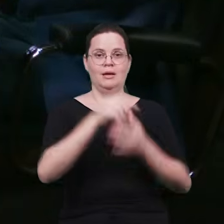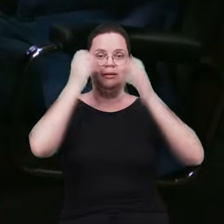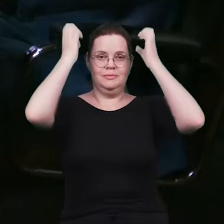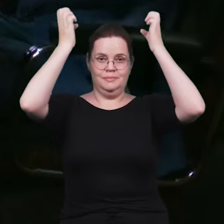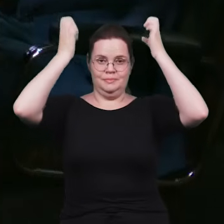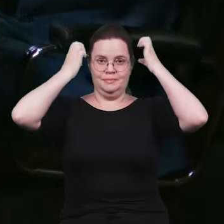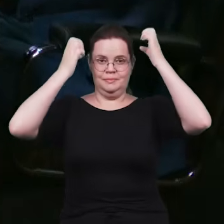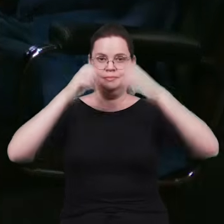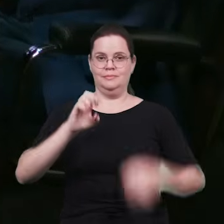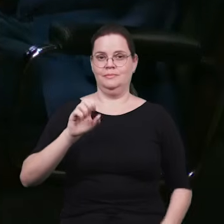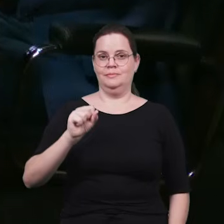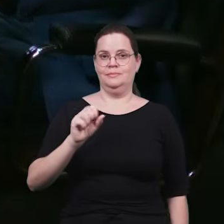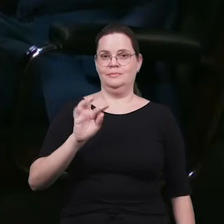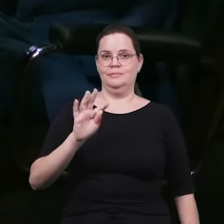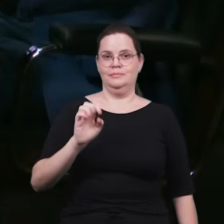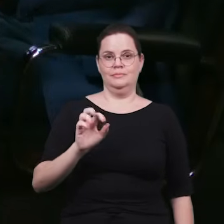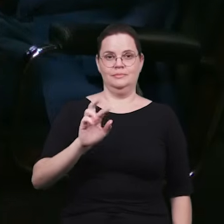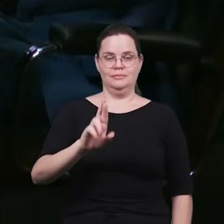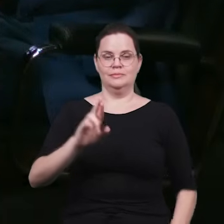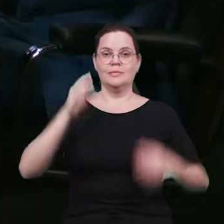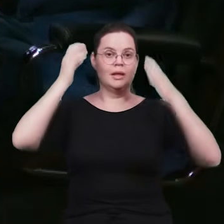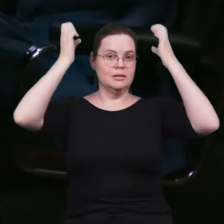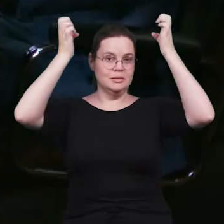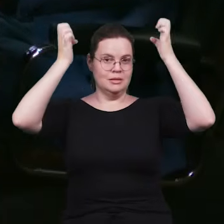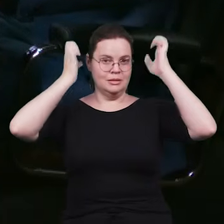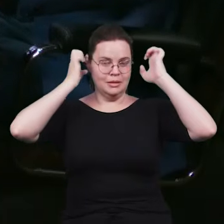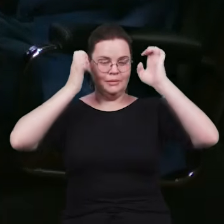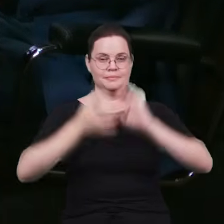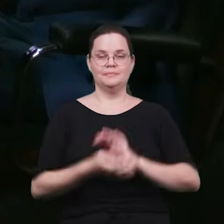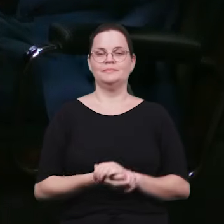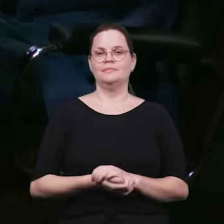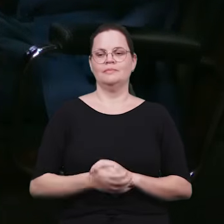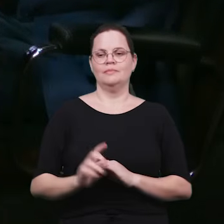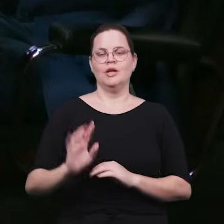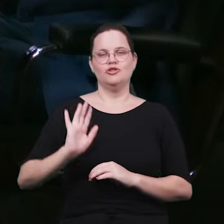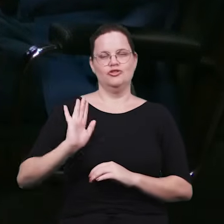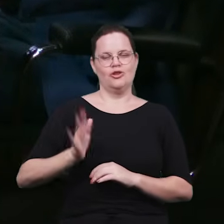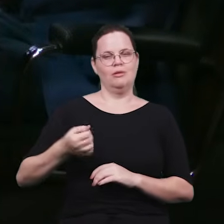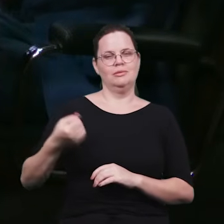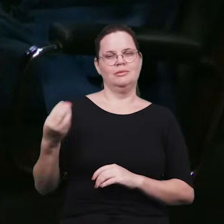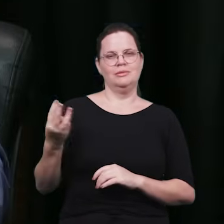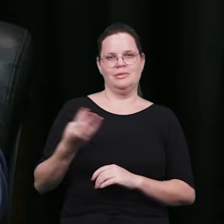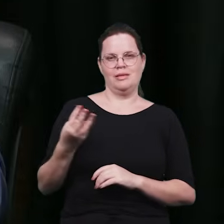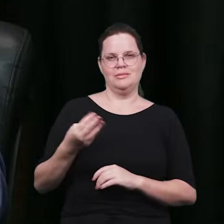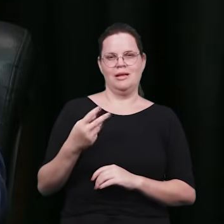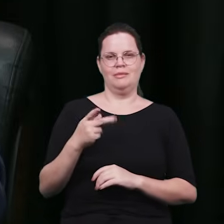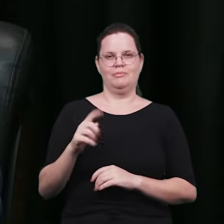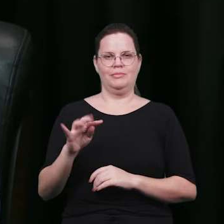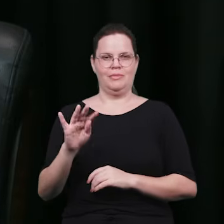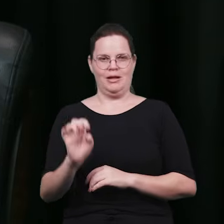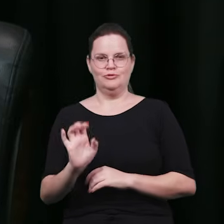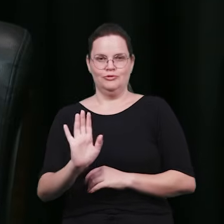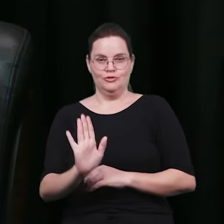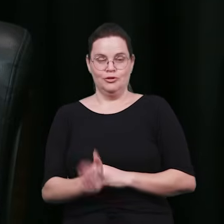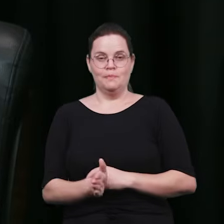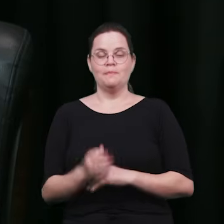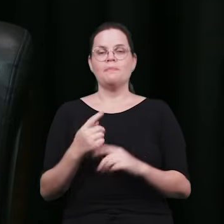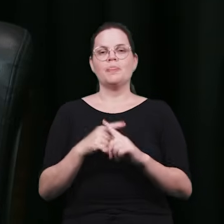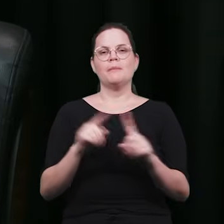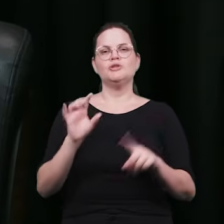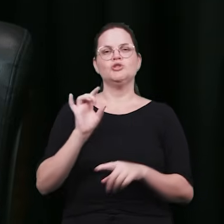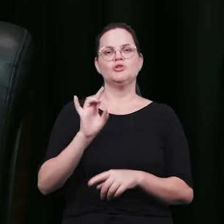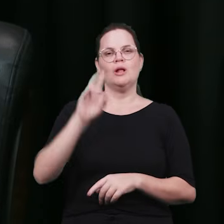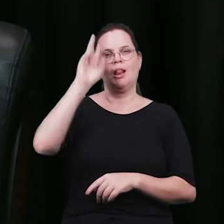Esté. Agora vamos partir para o nosso terceiro episódio. Só recapitulando aqui para os